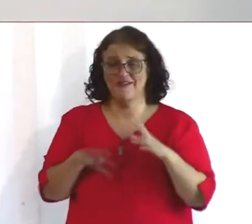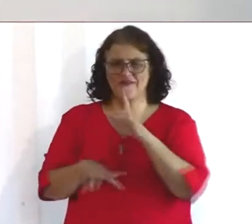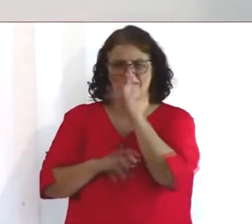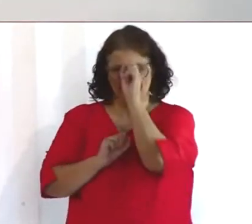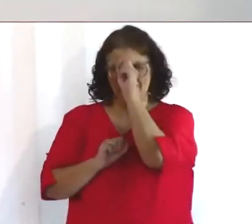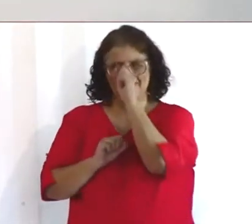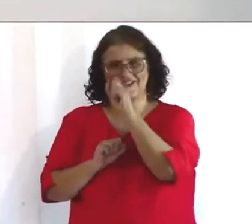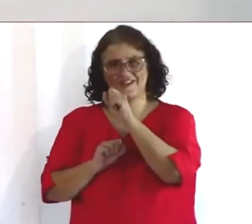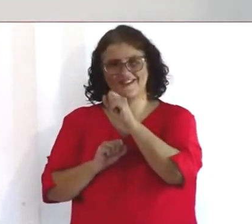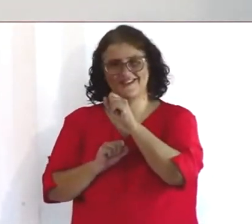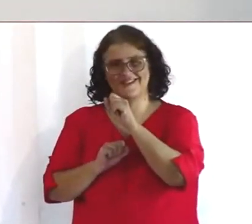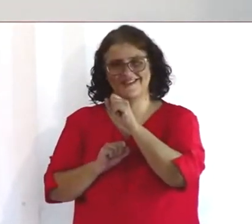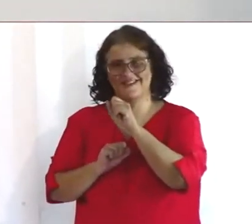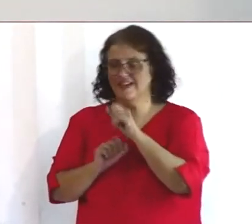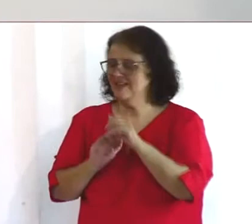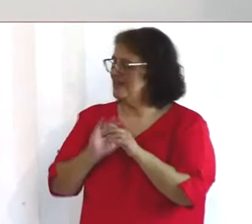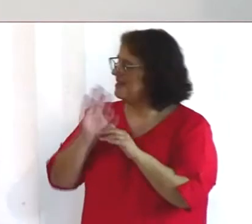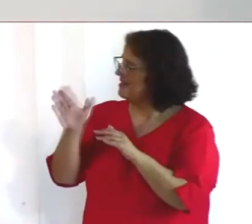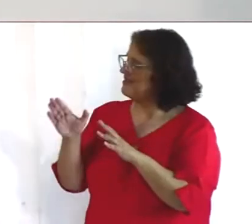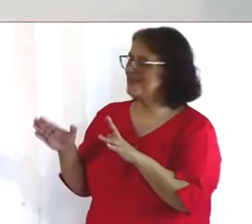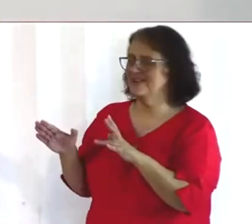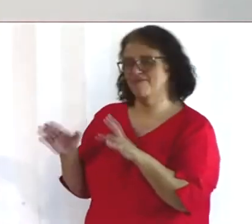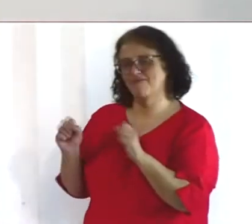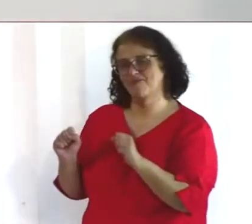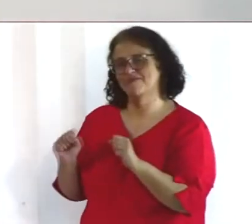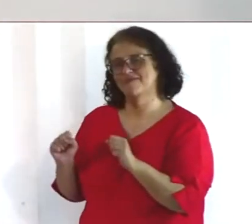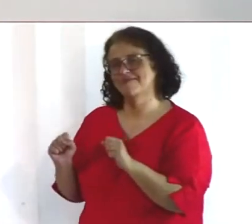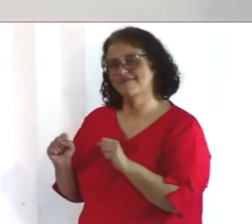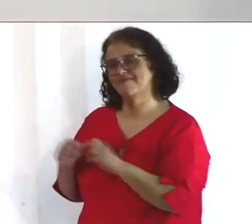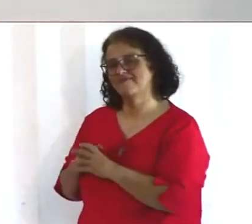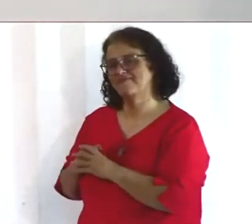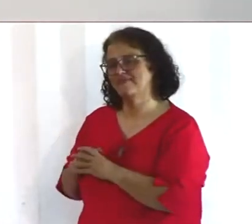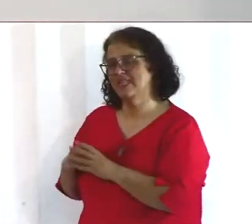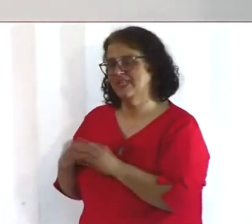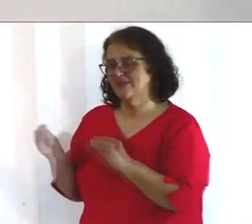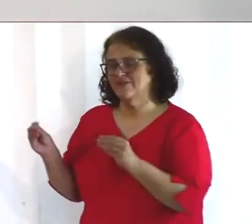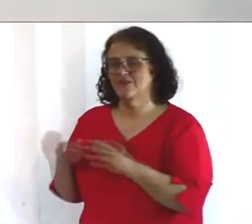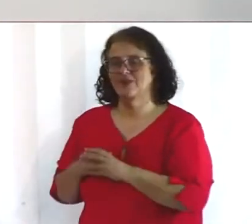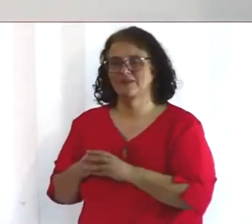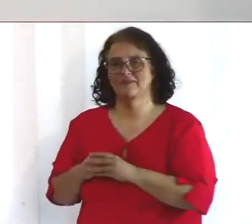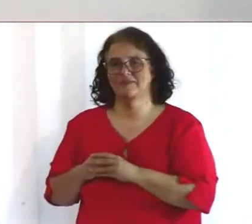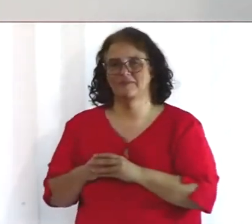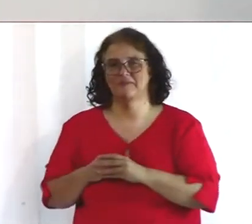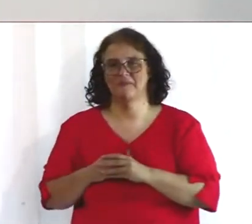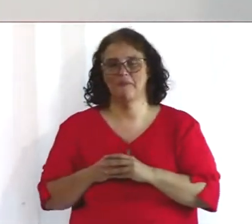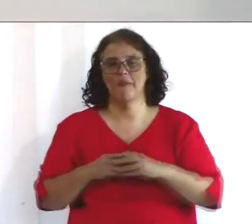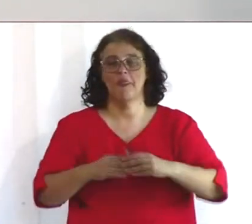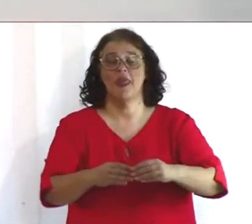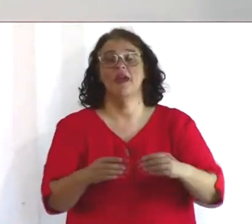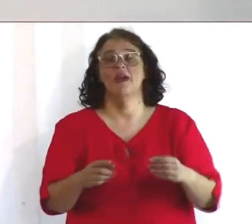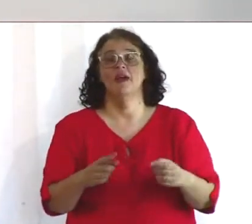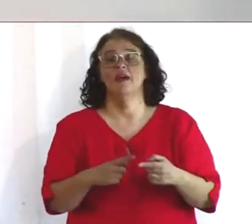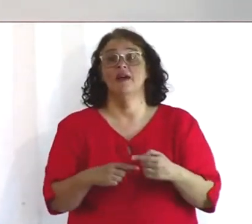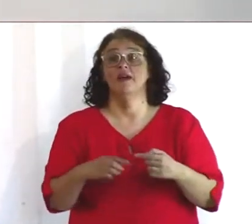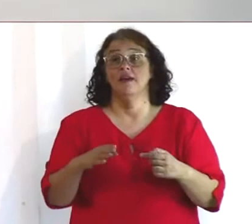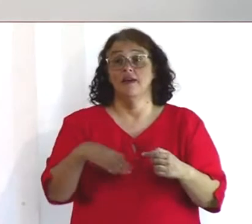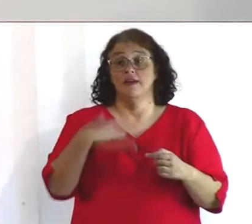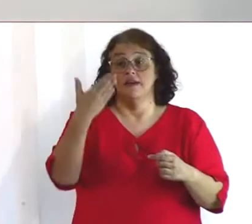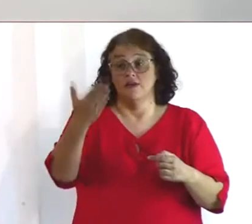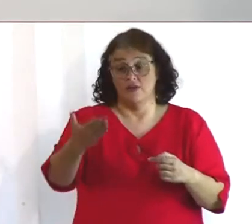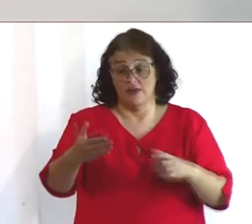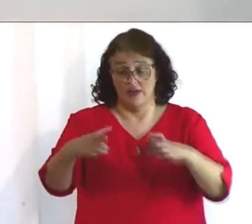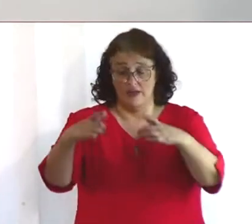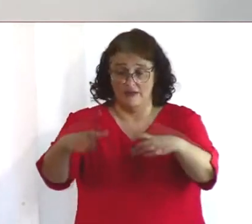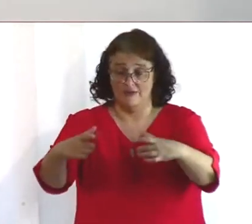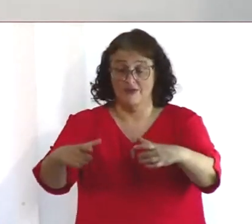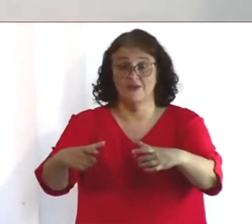vêm no final da tarde, uma cidade inteira está olhando. Isso é testemunho. Então, 3